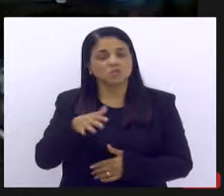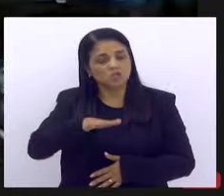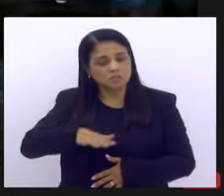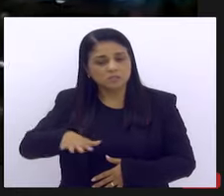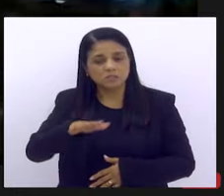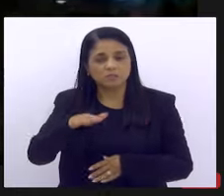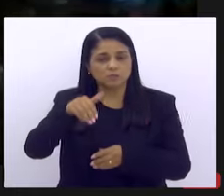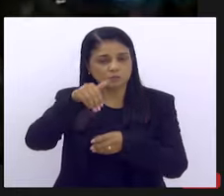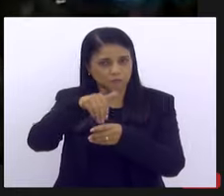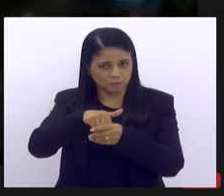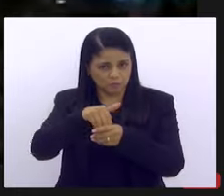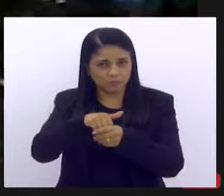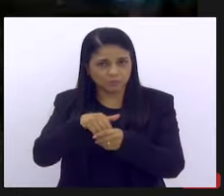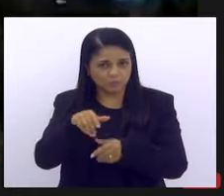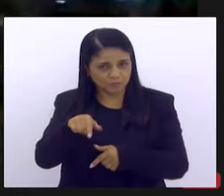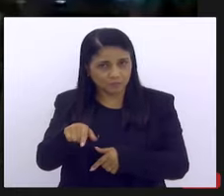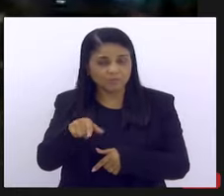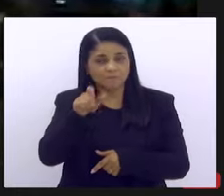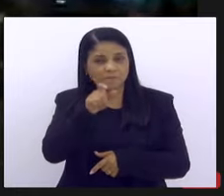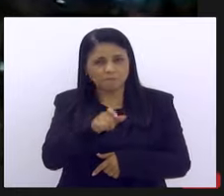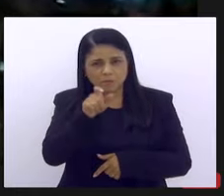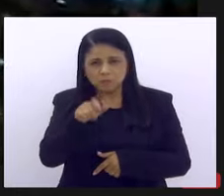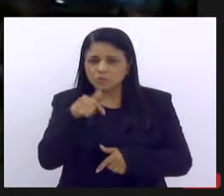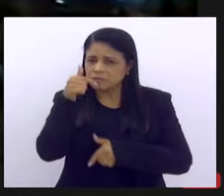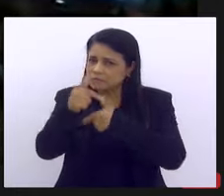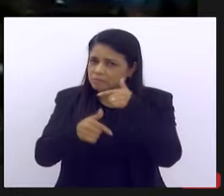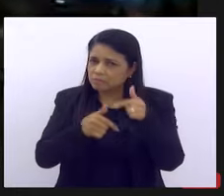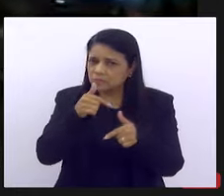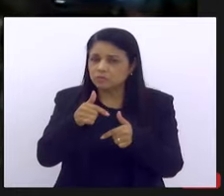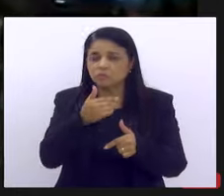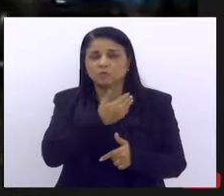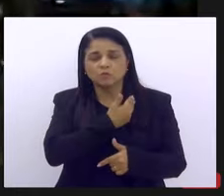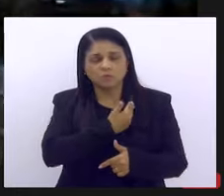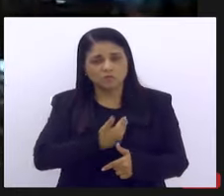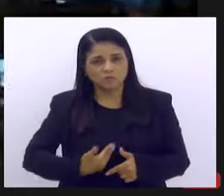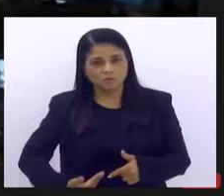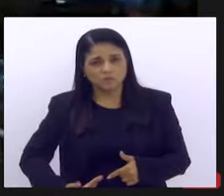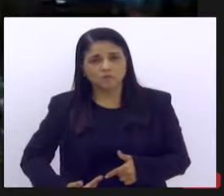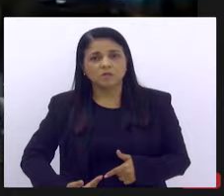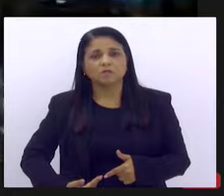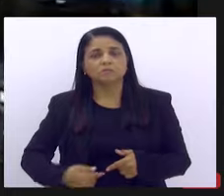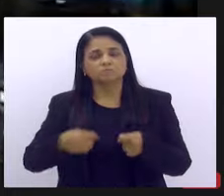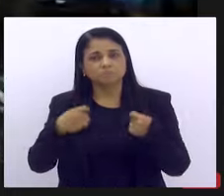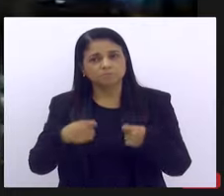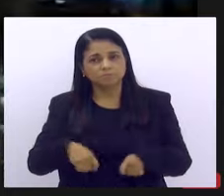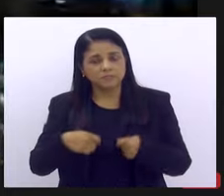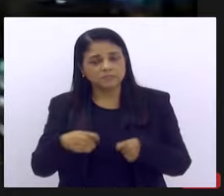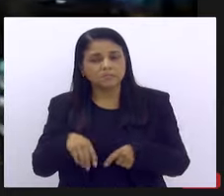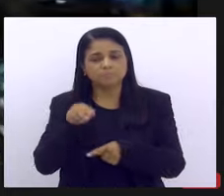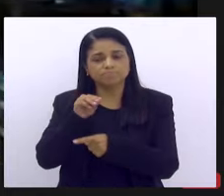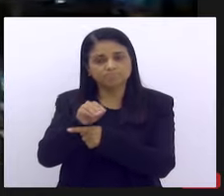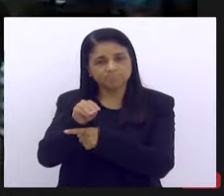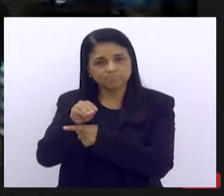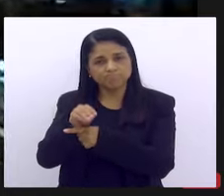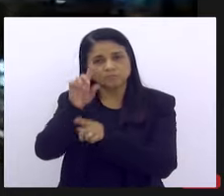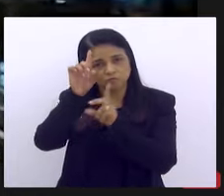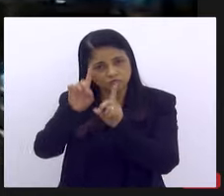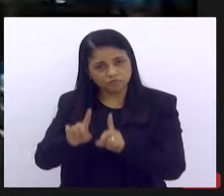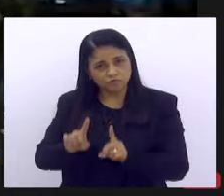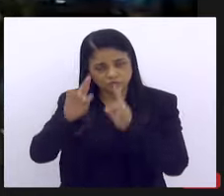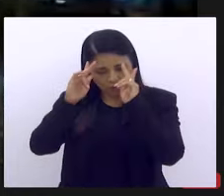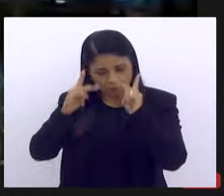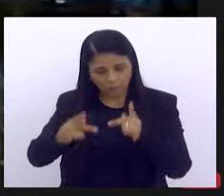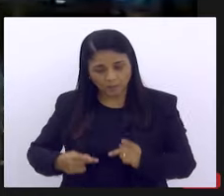eleitoral, que tem muita gente boa, trabalhadora, e que o governo, com certeza, merece tratá-las com mais dignidade. Obrigada